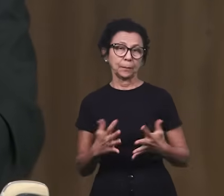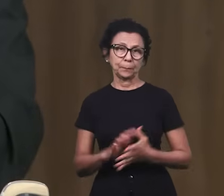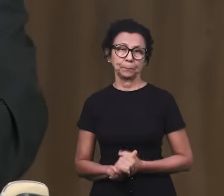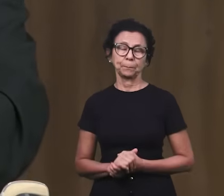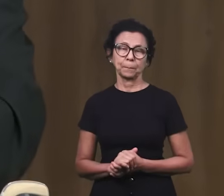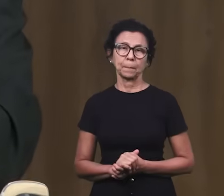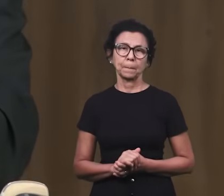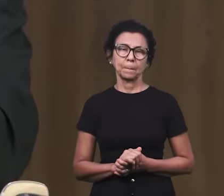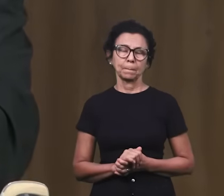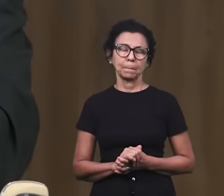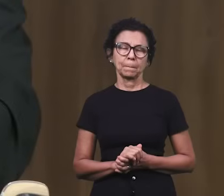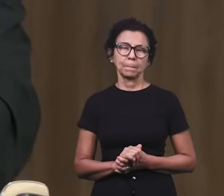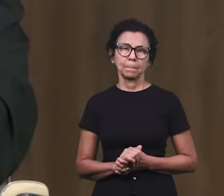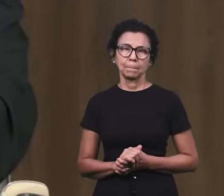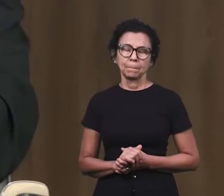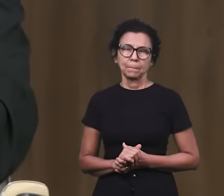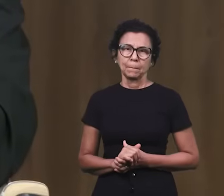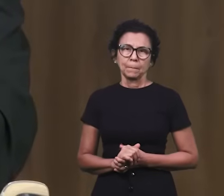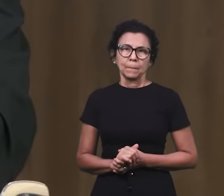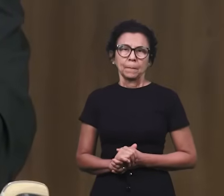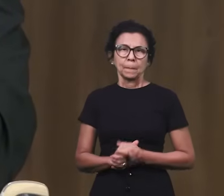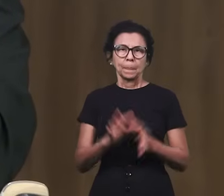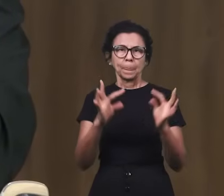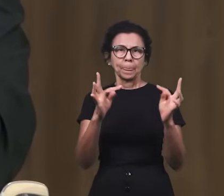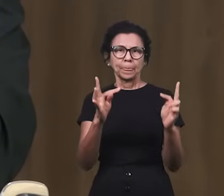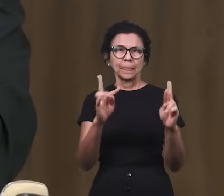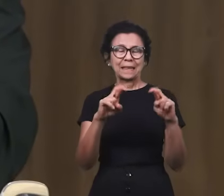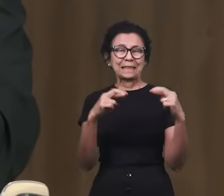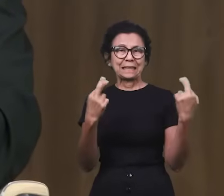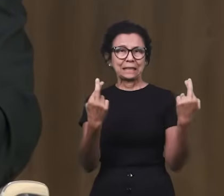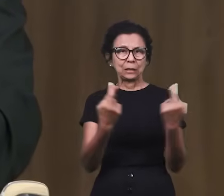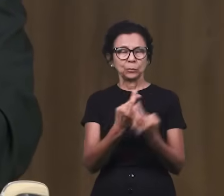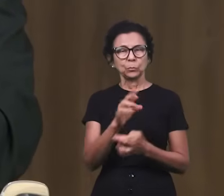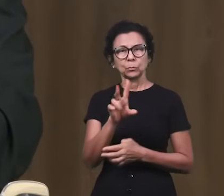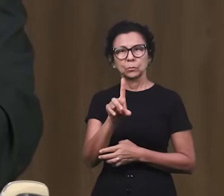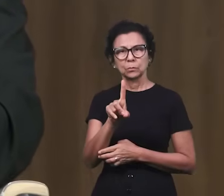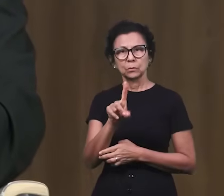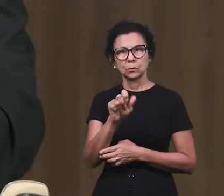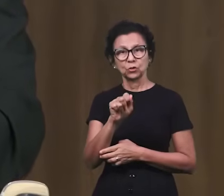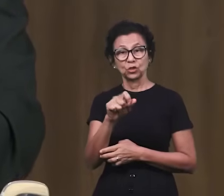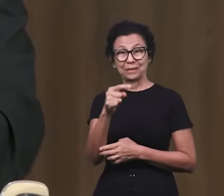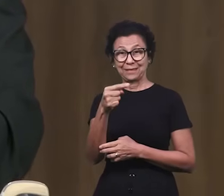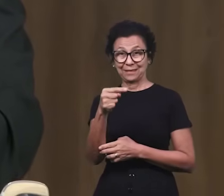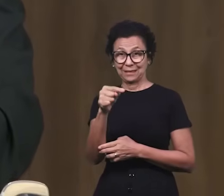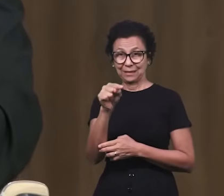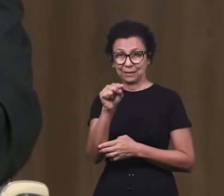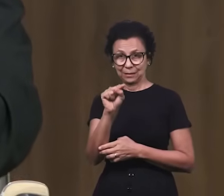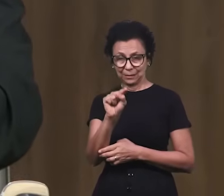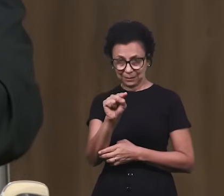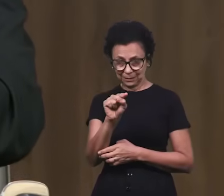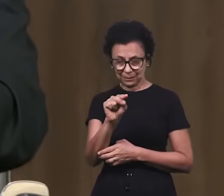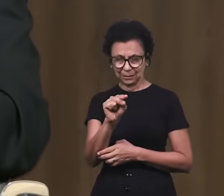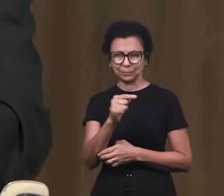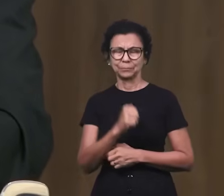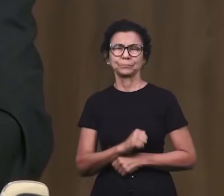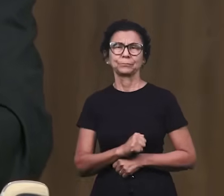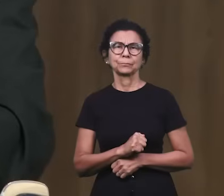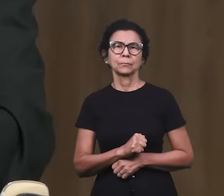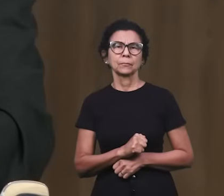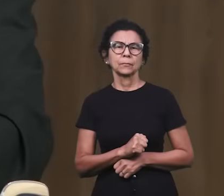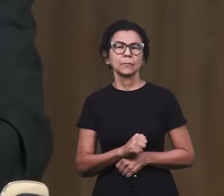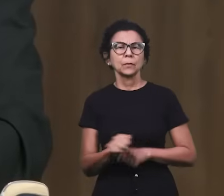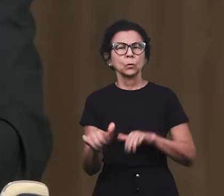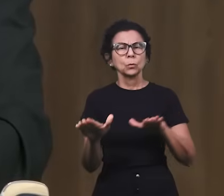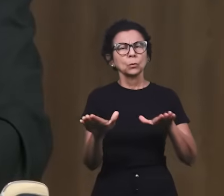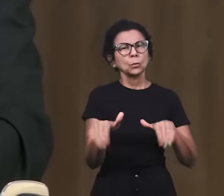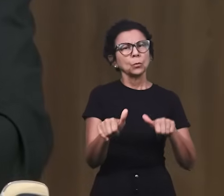se compreender qual era a função da tribo de Dan, e em especial do exército da tribo